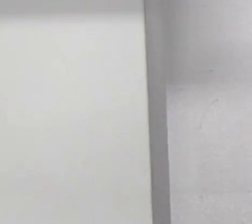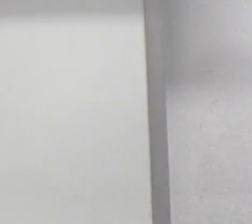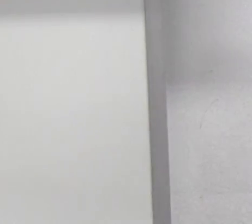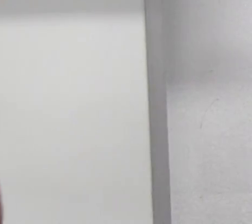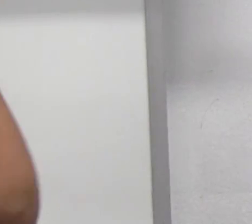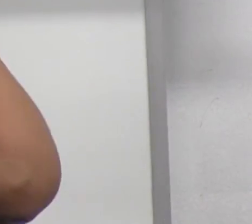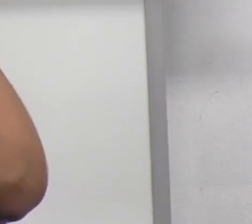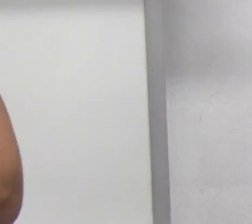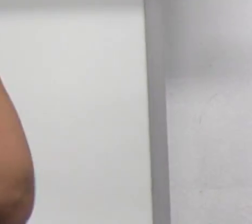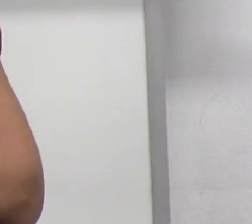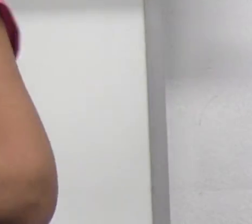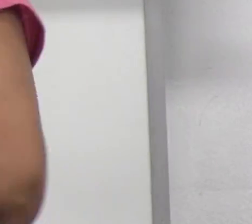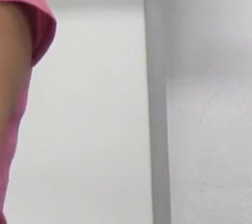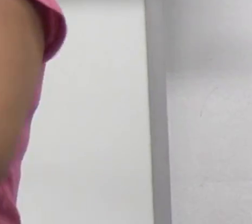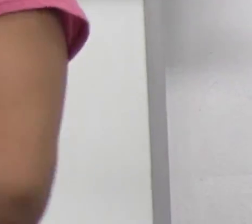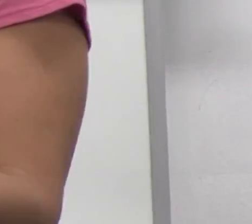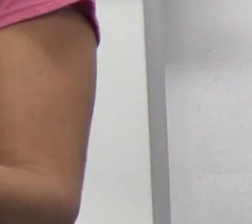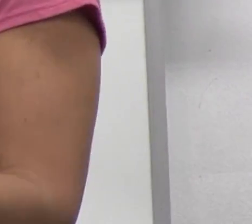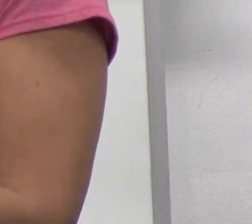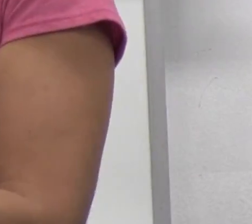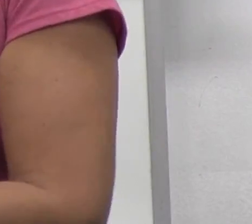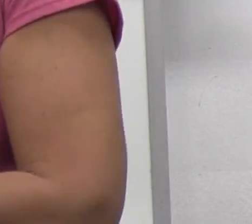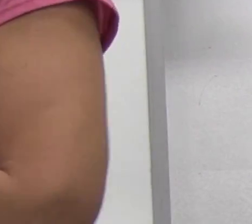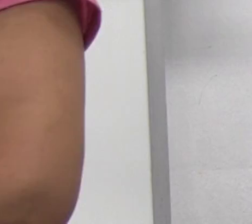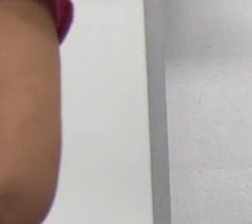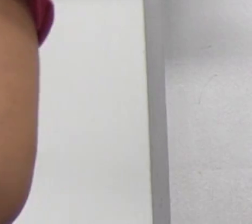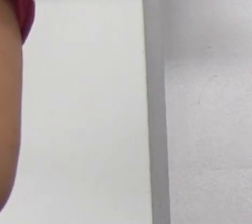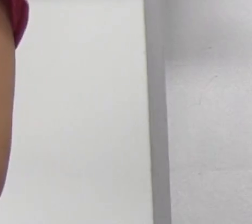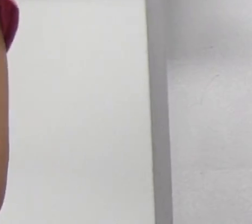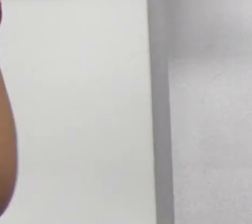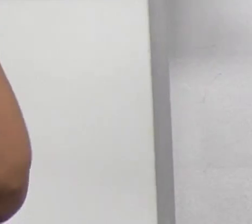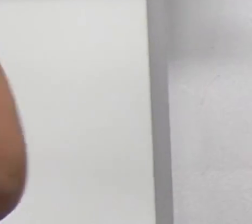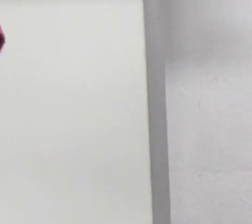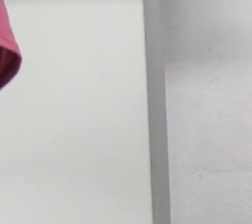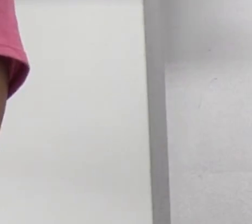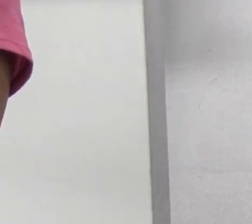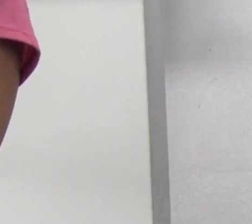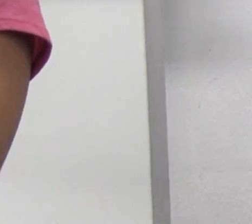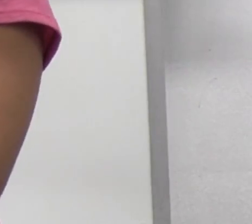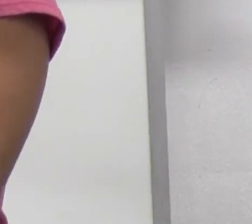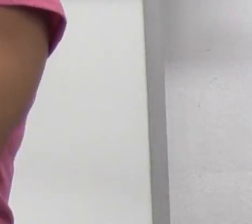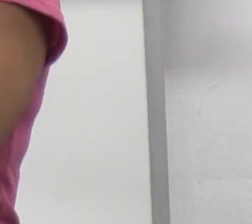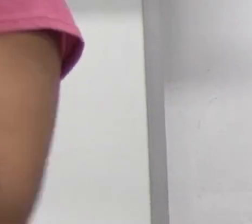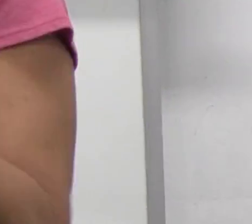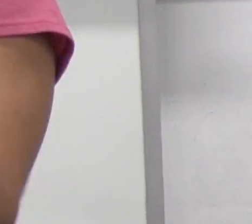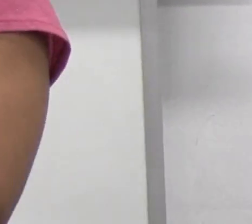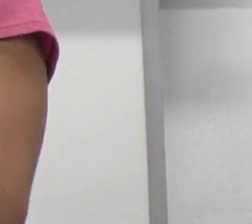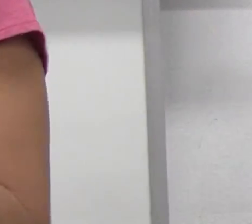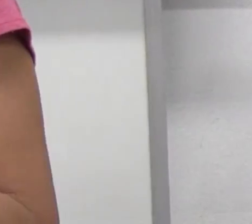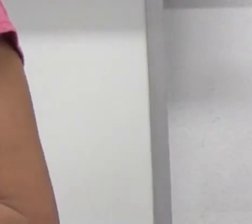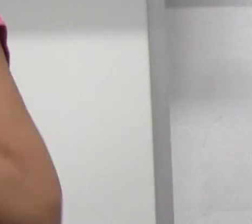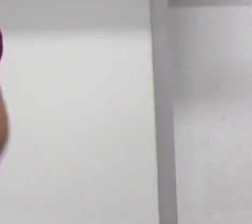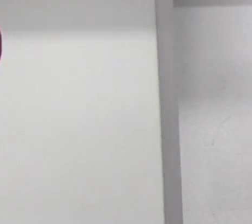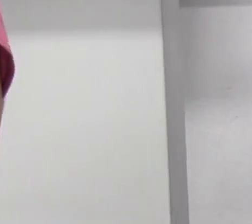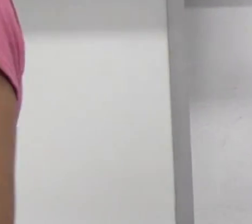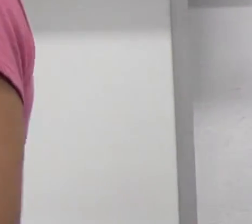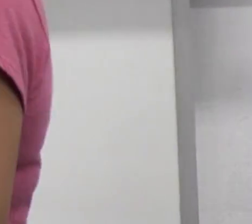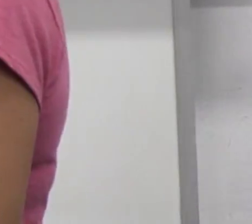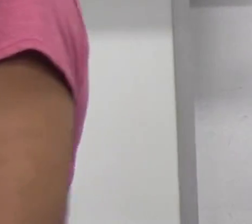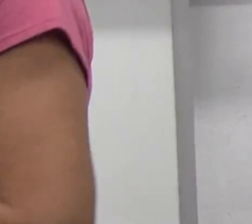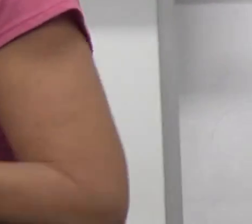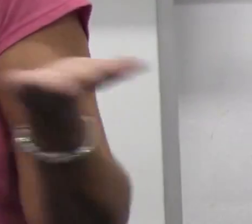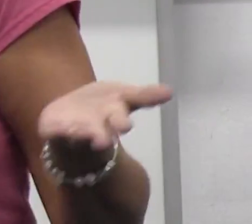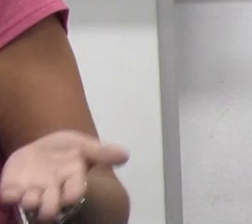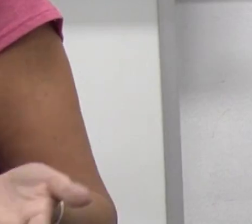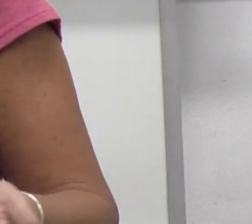L1, L2, qual língua ele tem o melhor desenvolvimento? Então, a língua